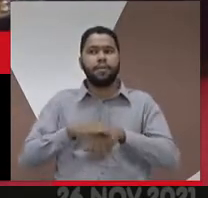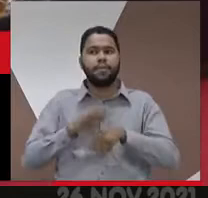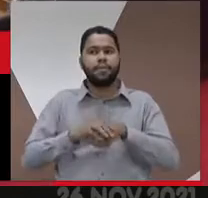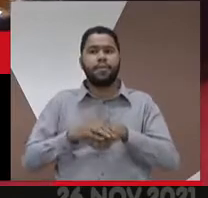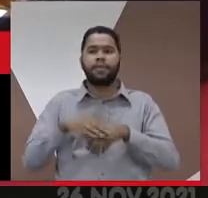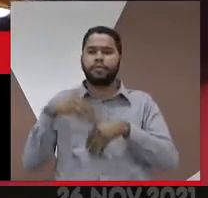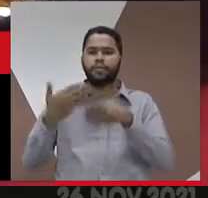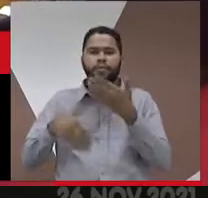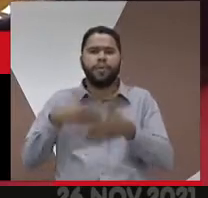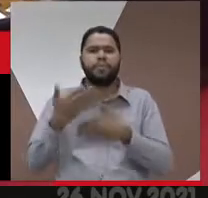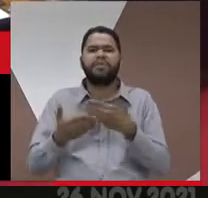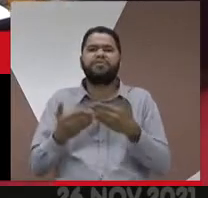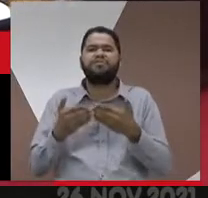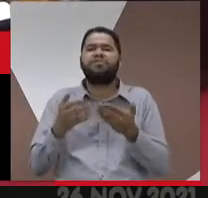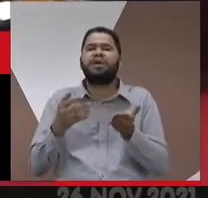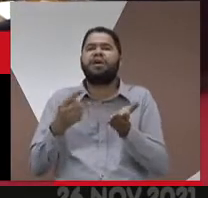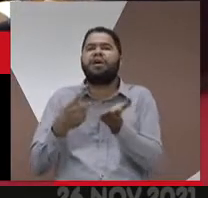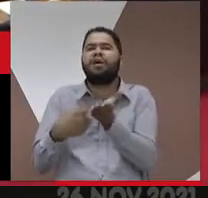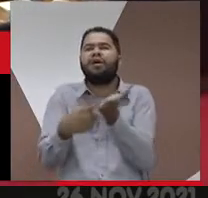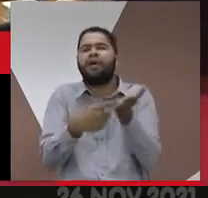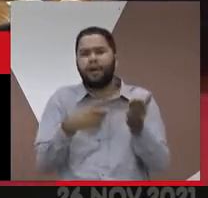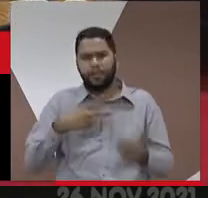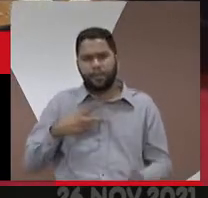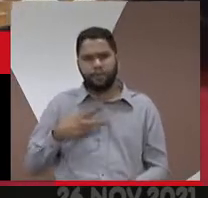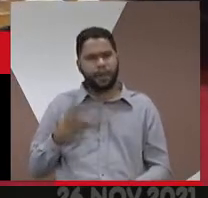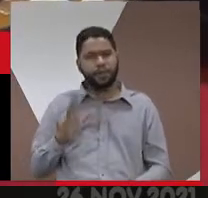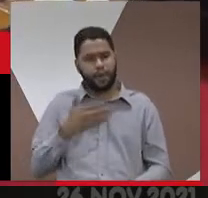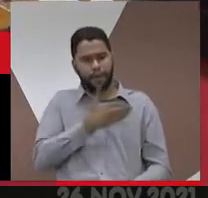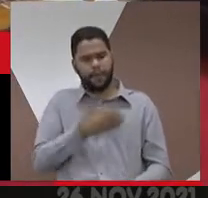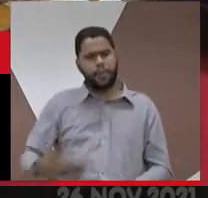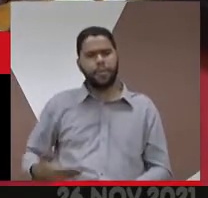não de uma concessão privada.